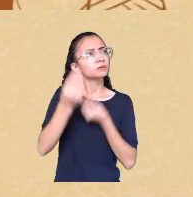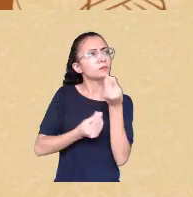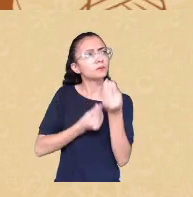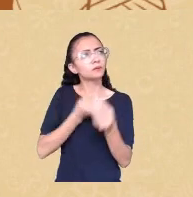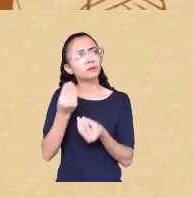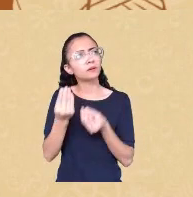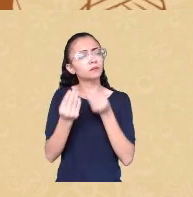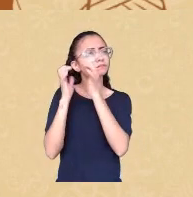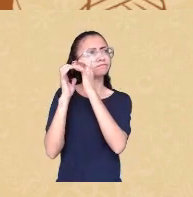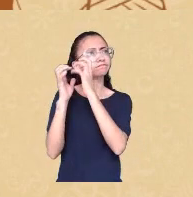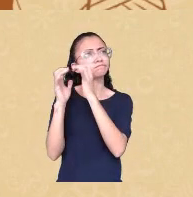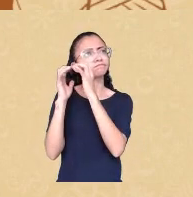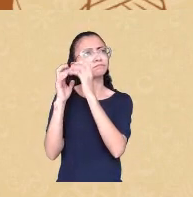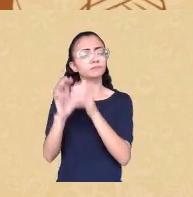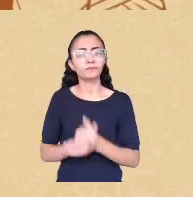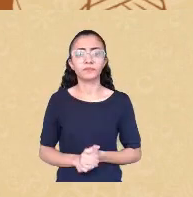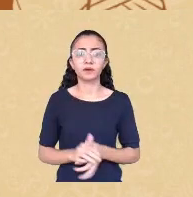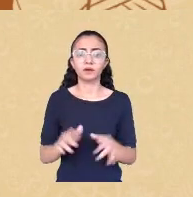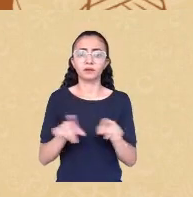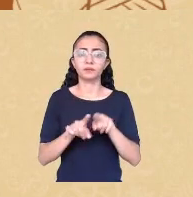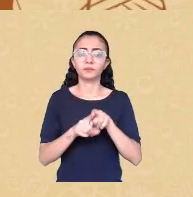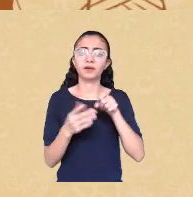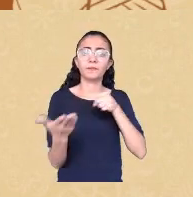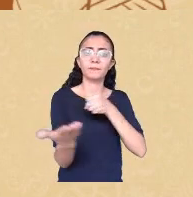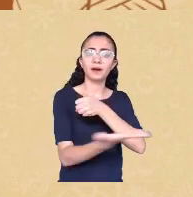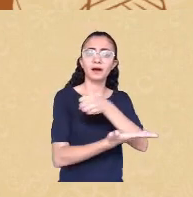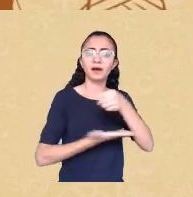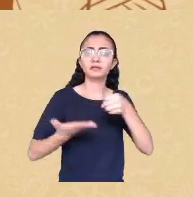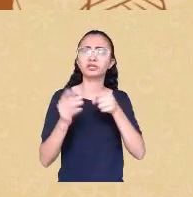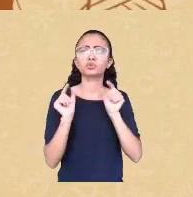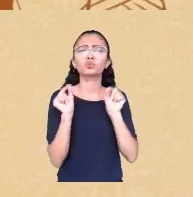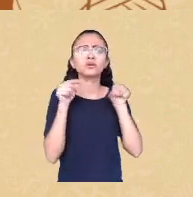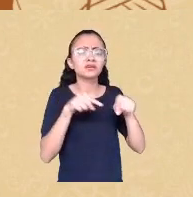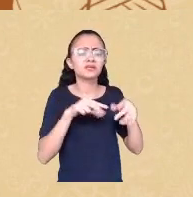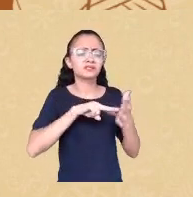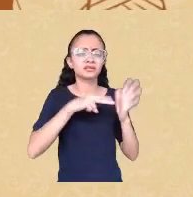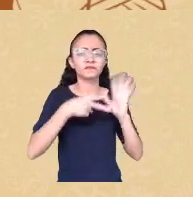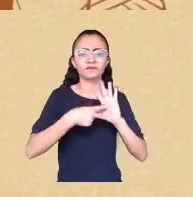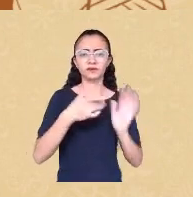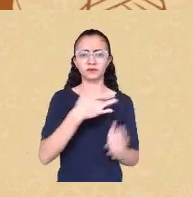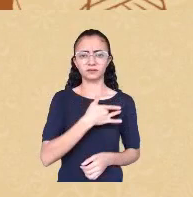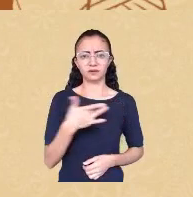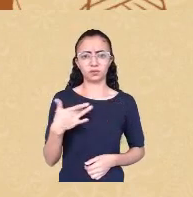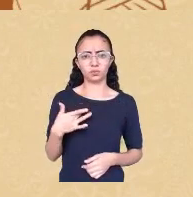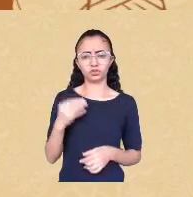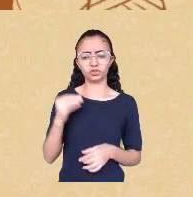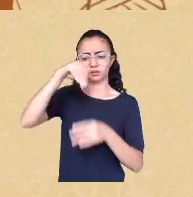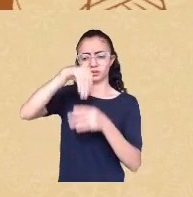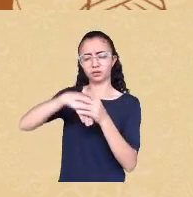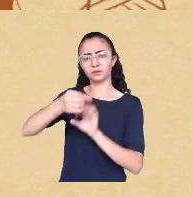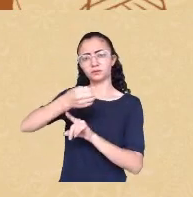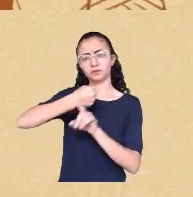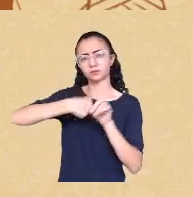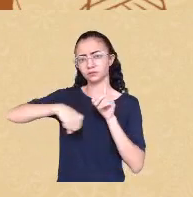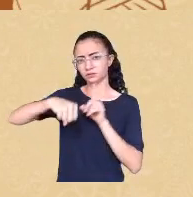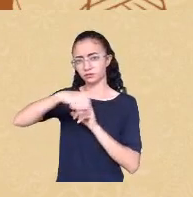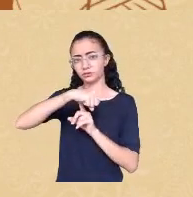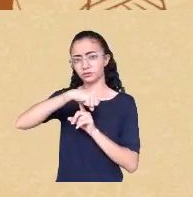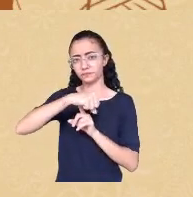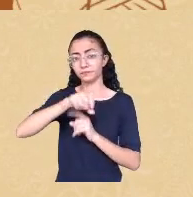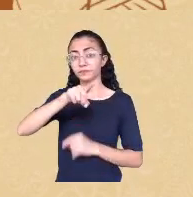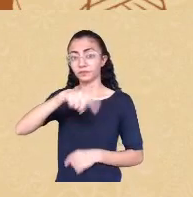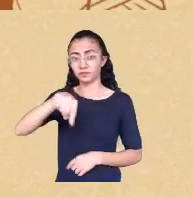princípios de saúde nós estamos trazendo nessa sociedade disciplinar, né? Minha leitura vocês vão perceber que trazem